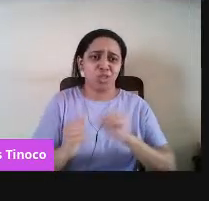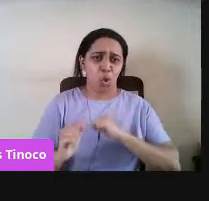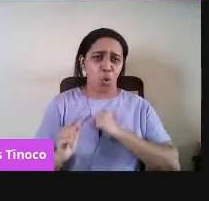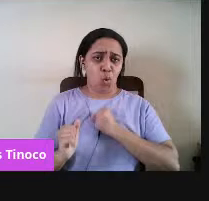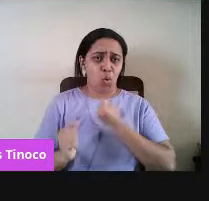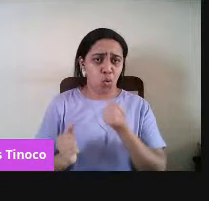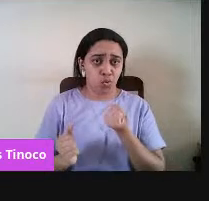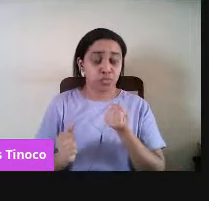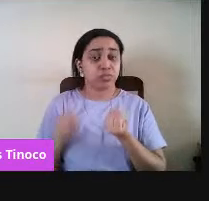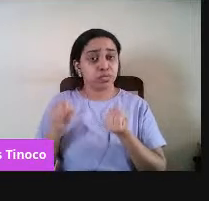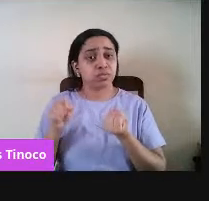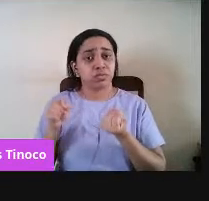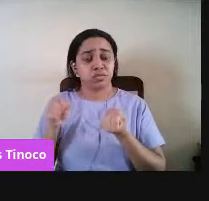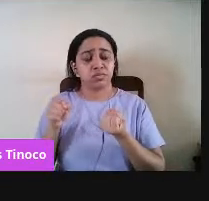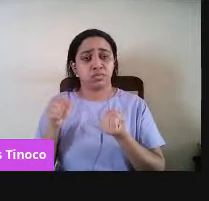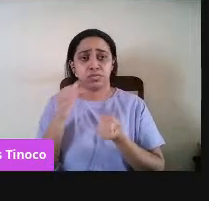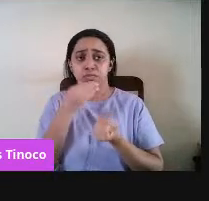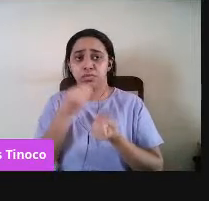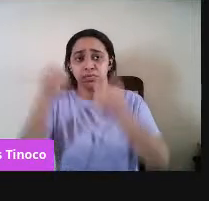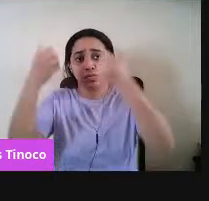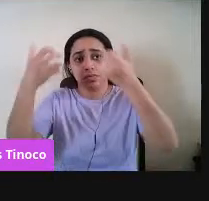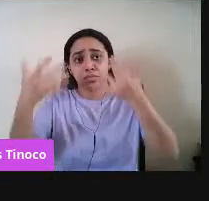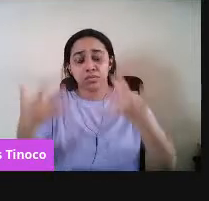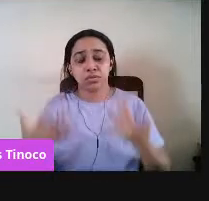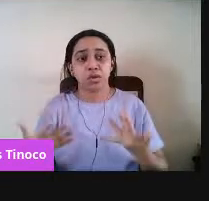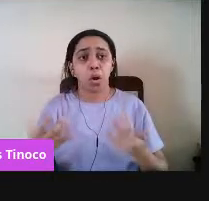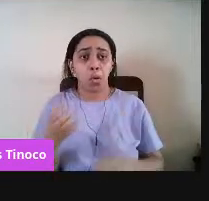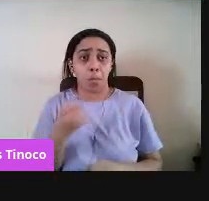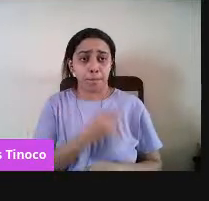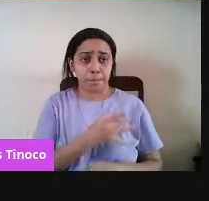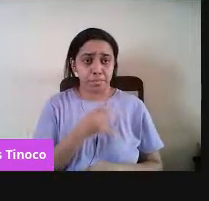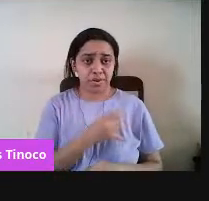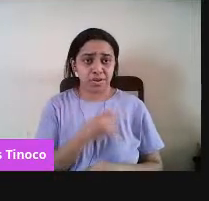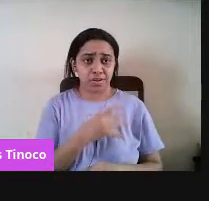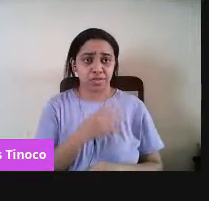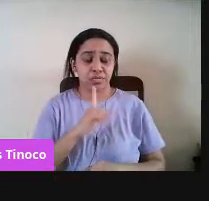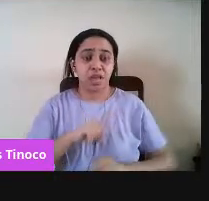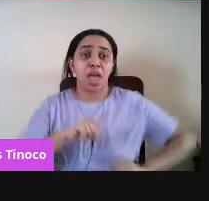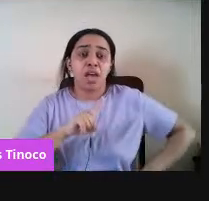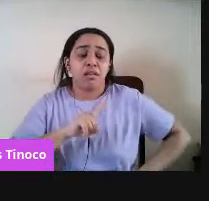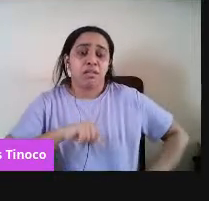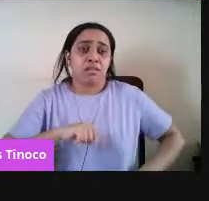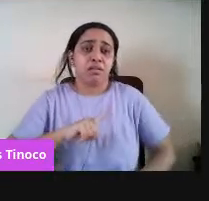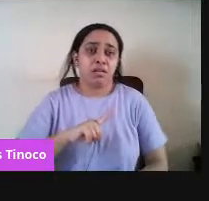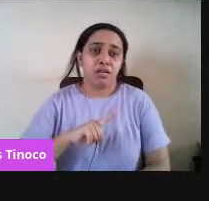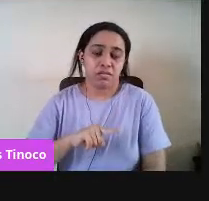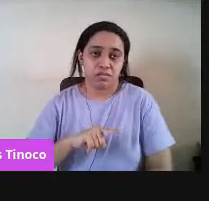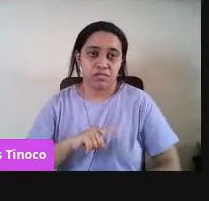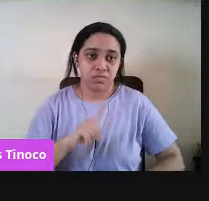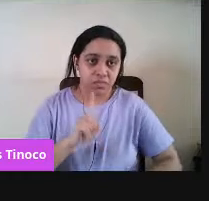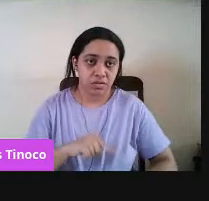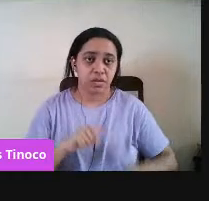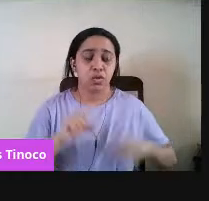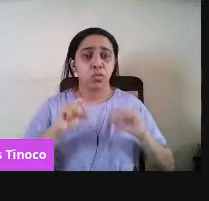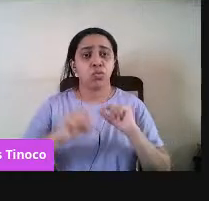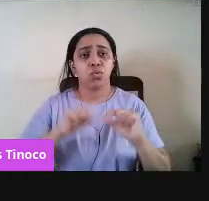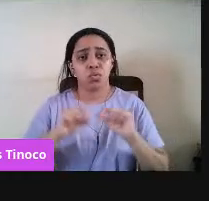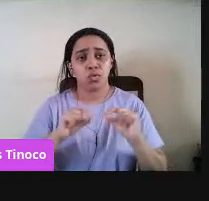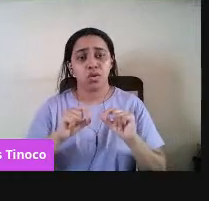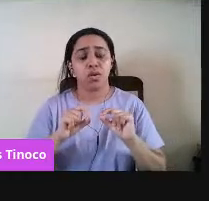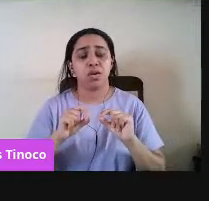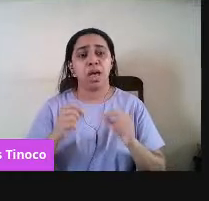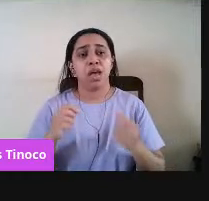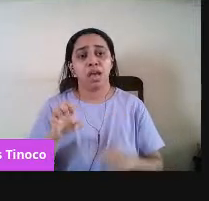Sintetiza que construir medo é edificar sobre o medo, a exasperação de um